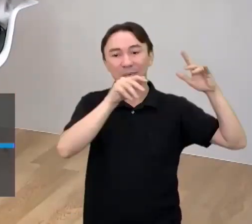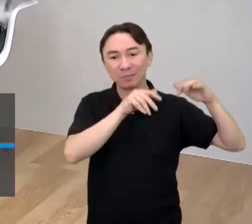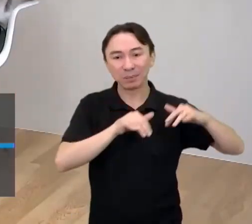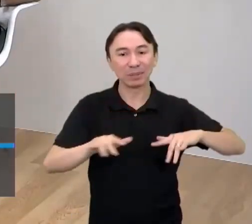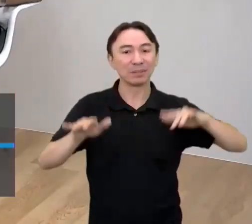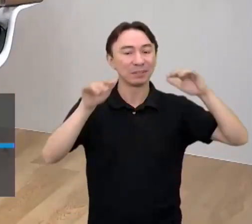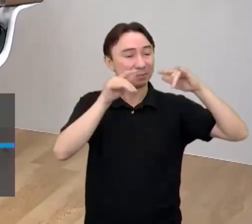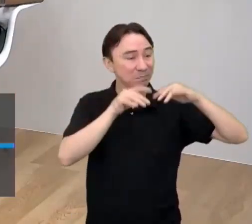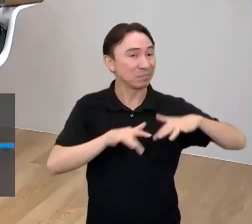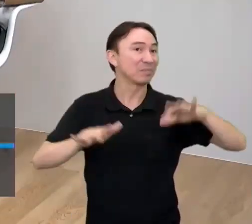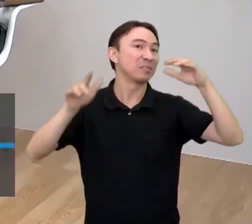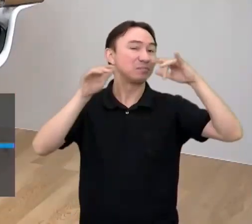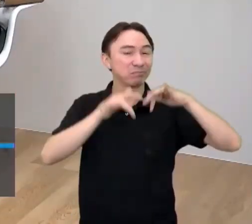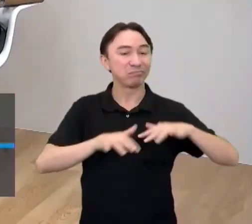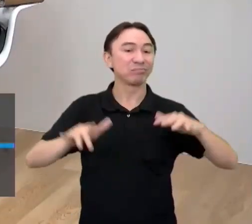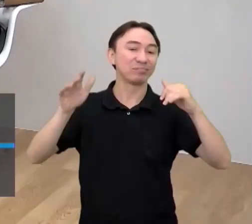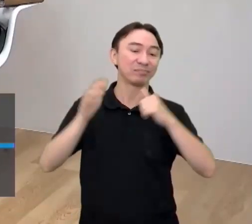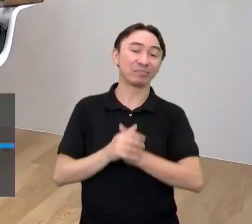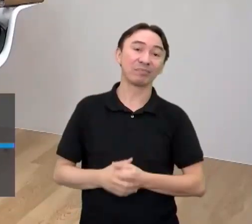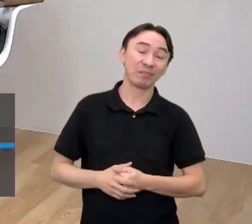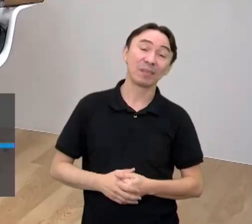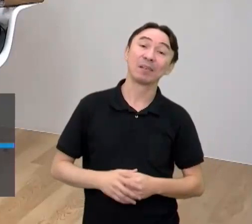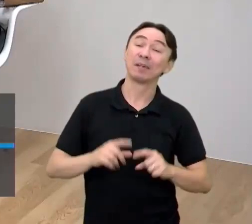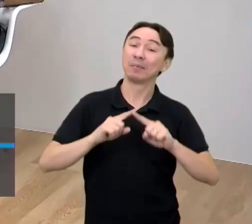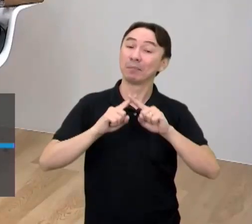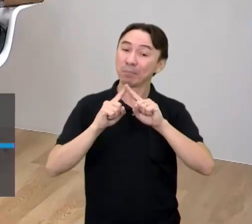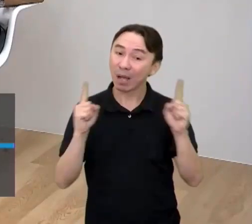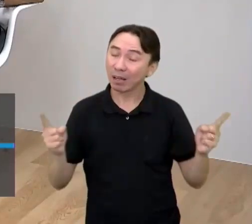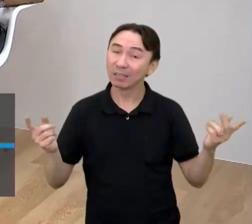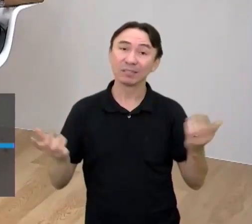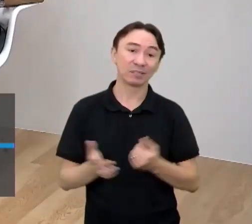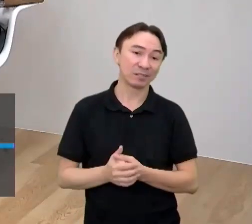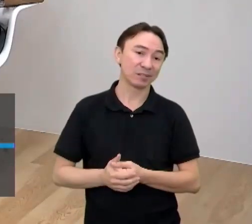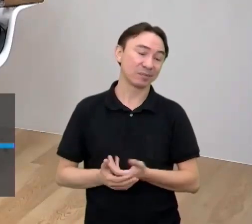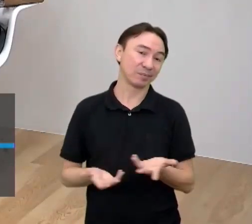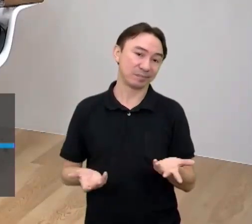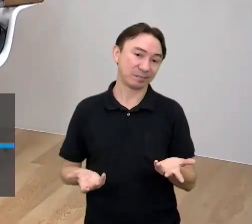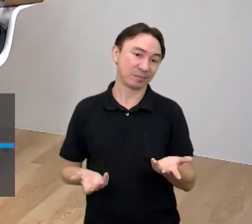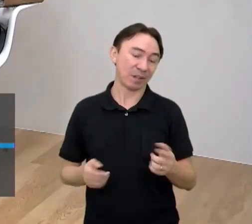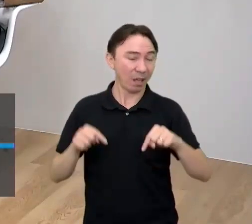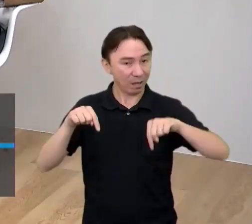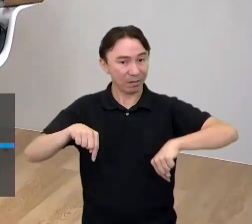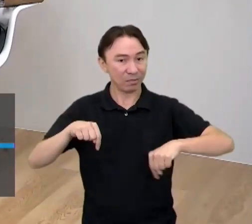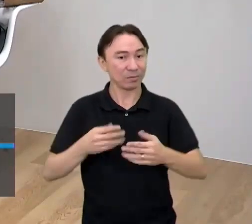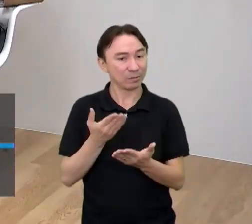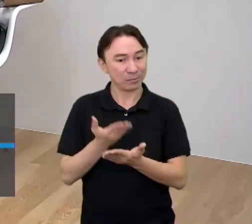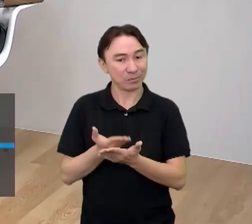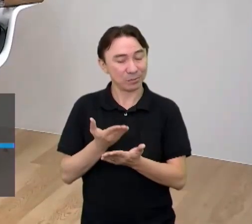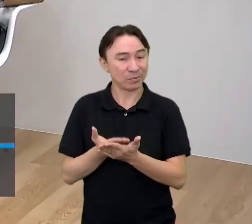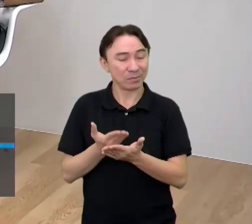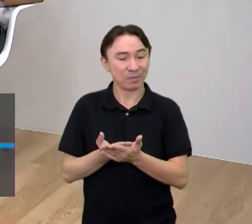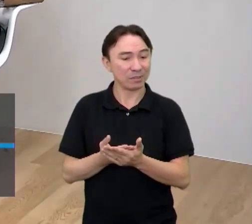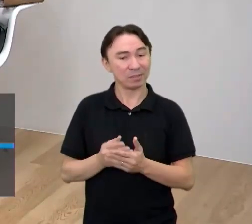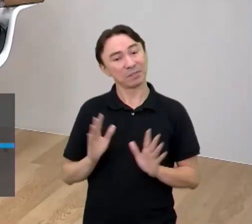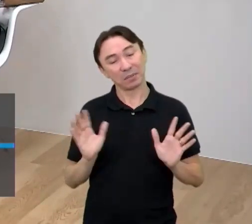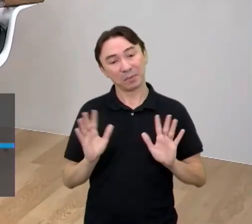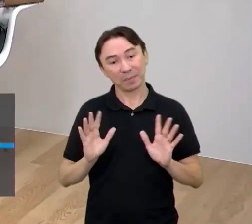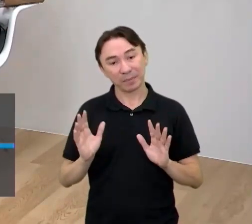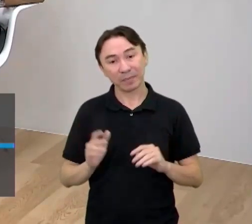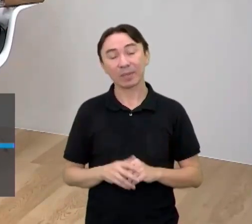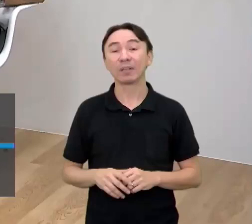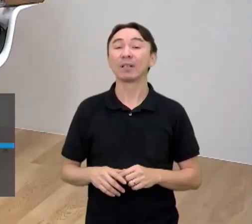Entendeu? Mas, no entanto, por questões urbanísticas históricas, que não é o objeto de estudo do nosso encontro de hoje,